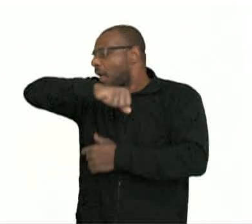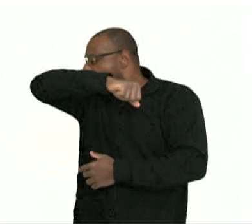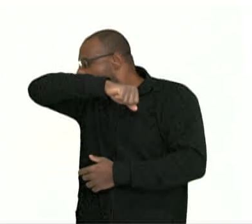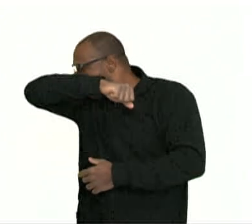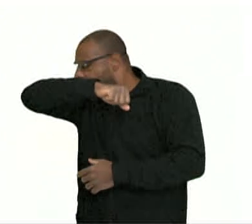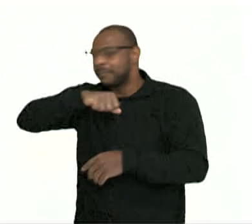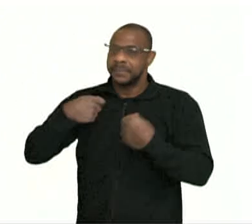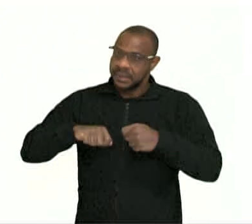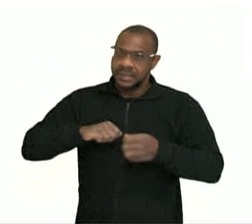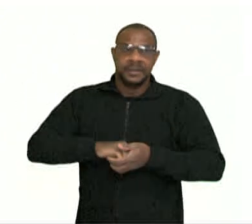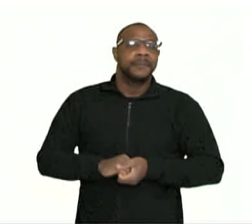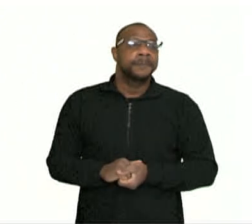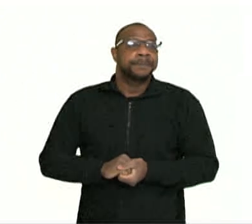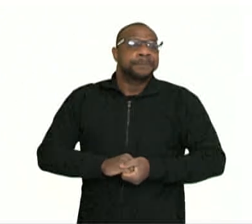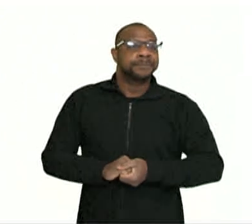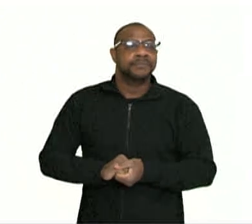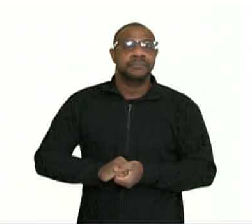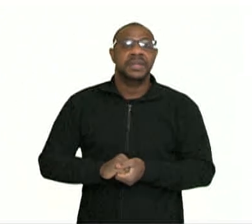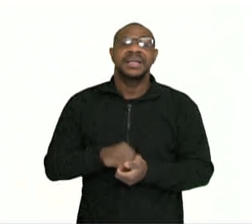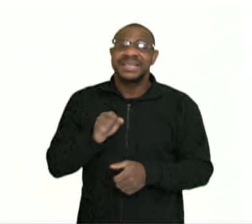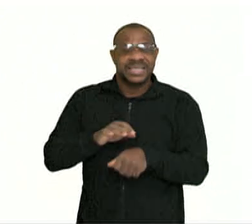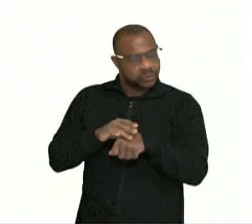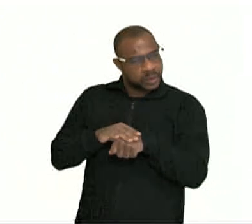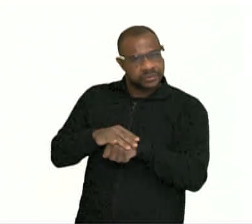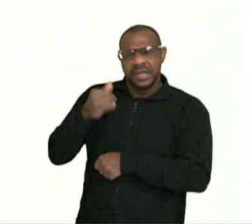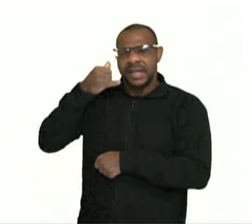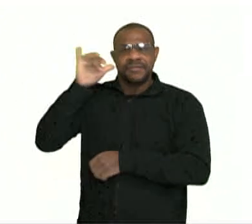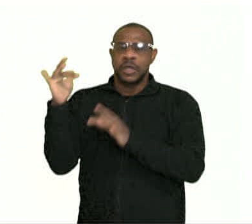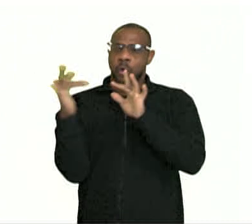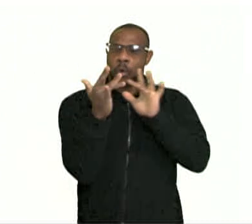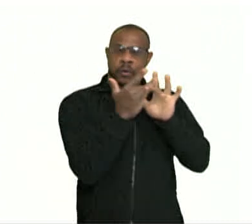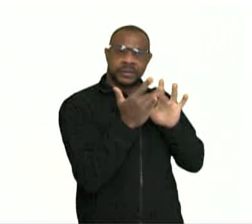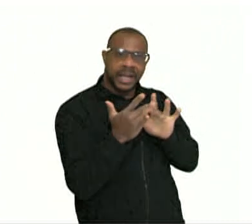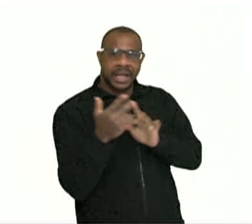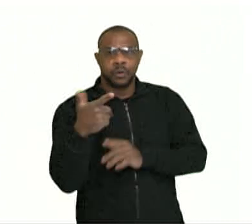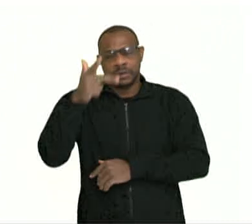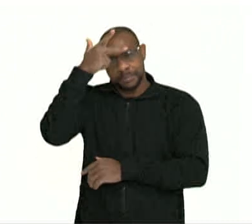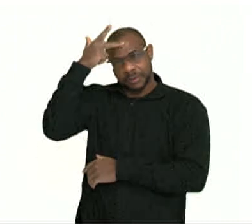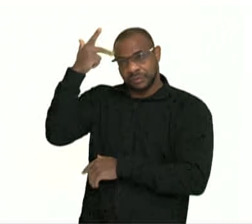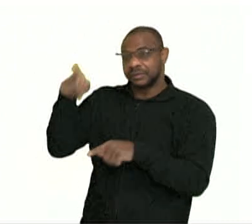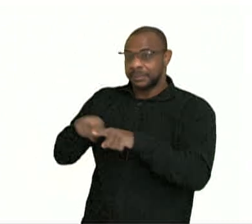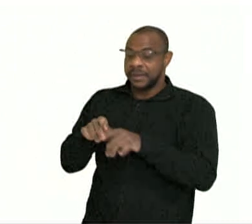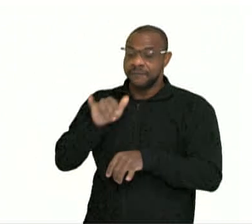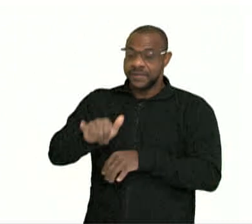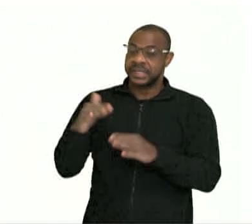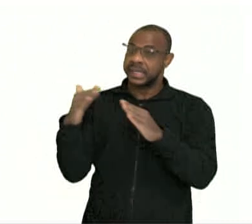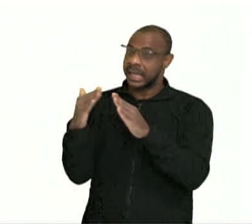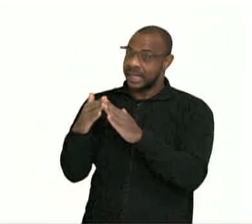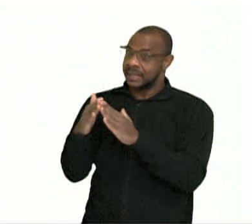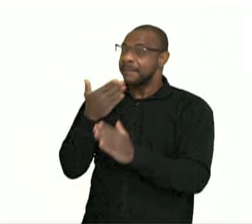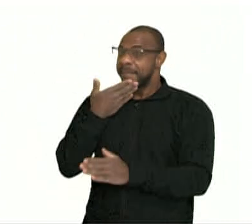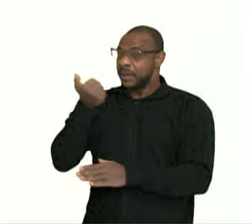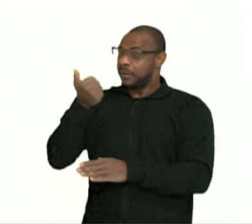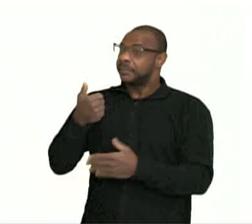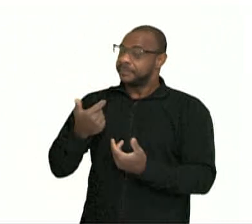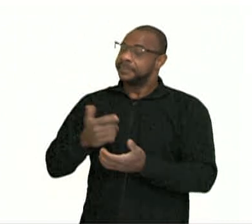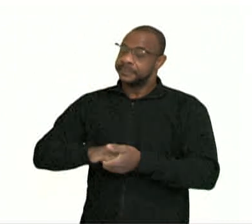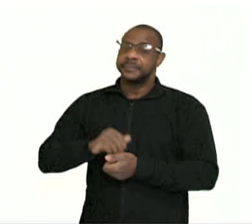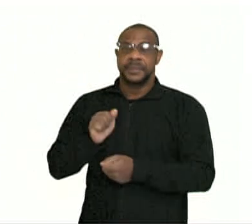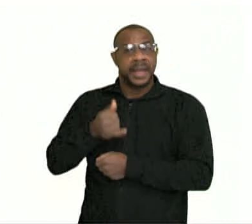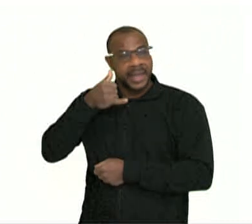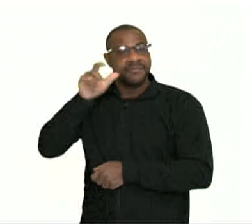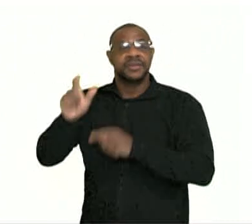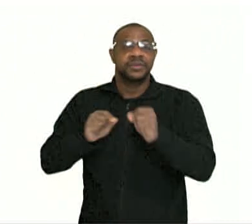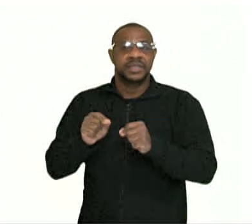as mãos. Se estiver doente, evite contato físico com outras pessoas e fique em casa até melhorar.